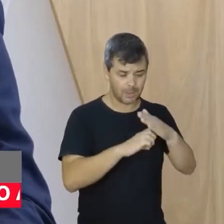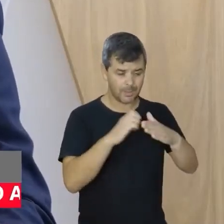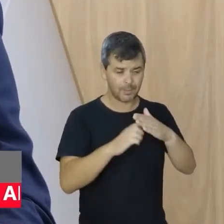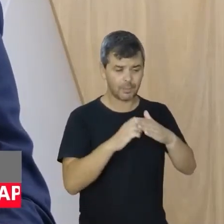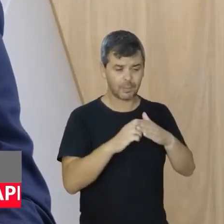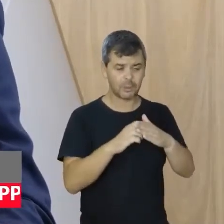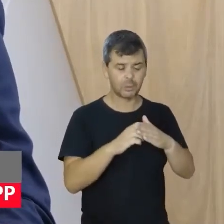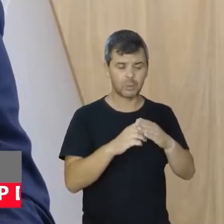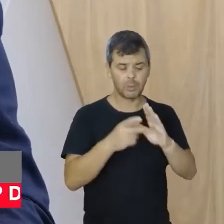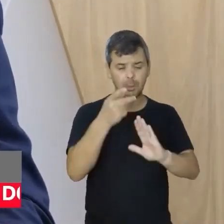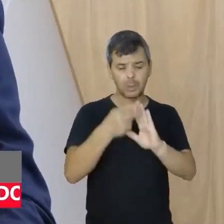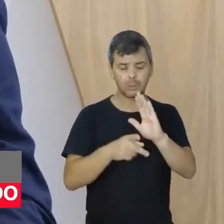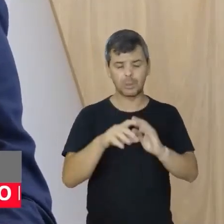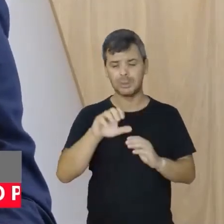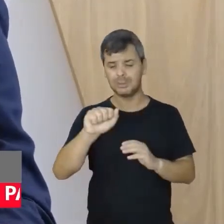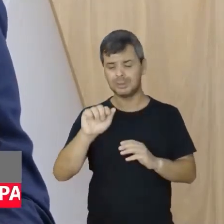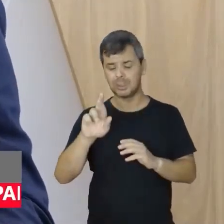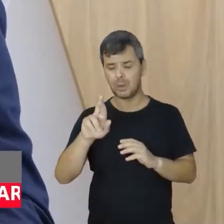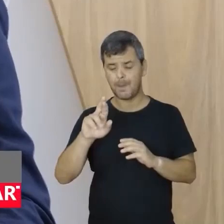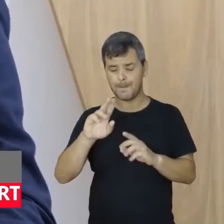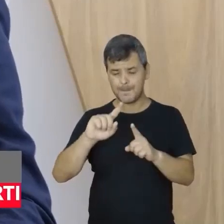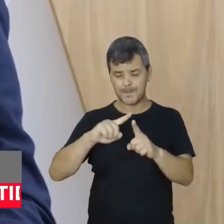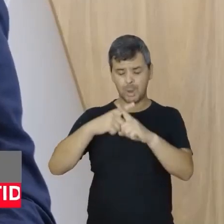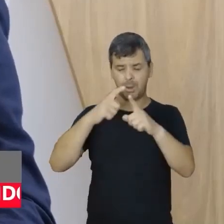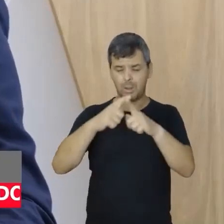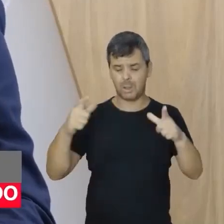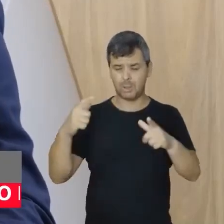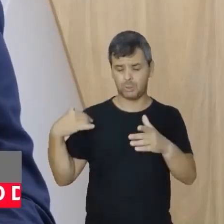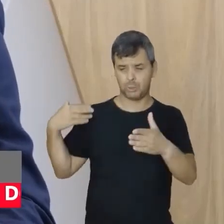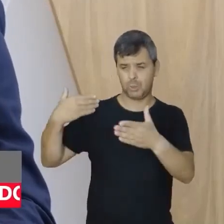Plano Safra, que voltou o maior da história.